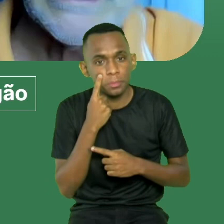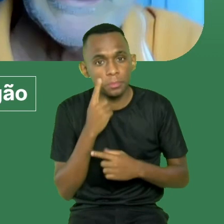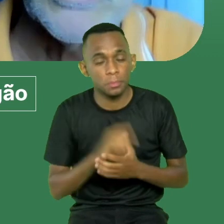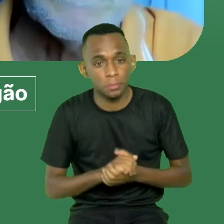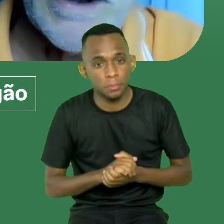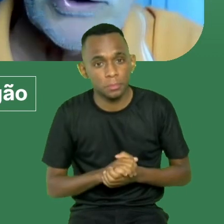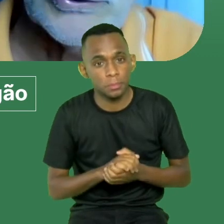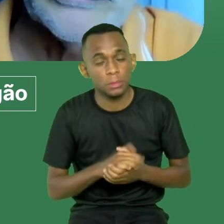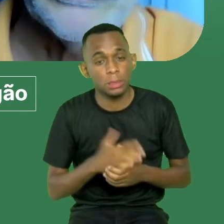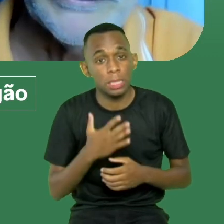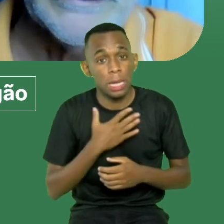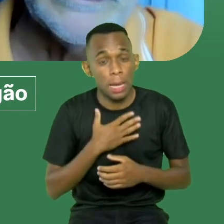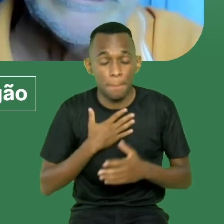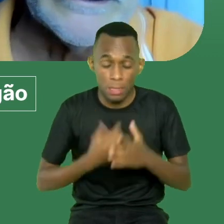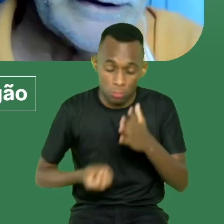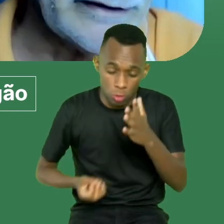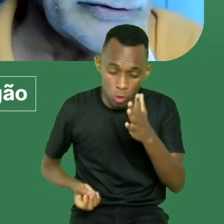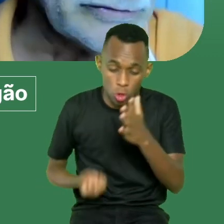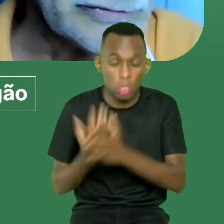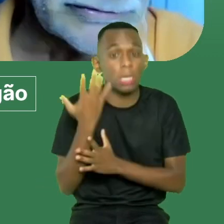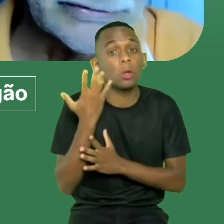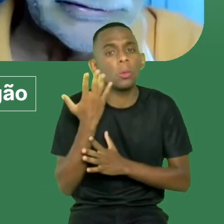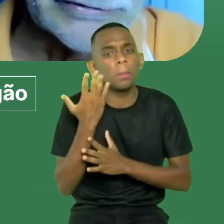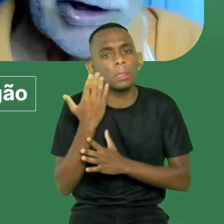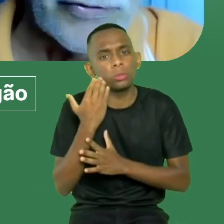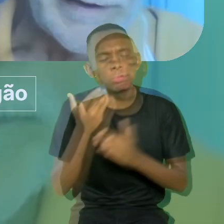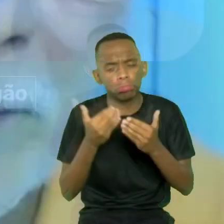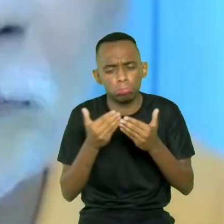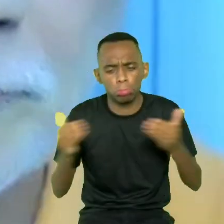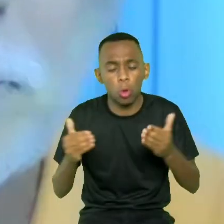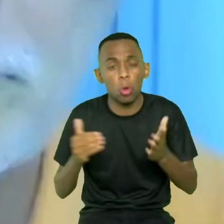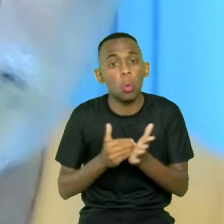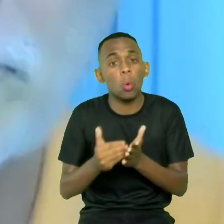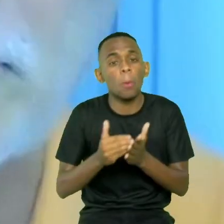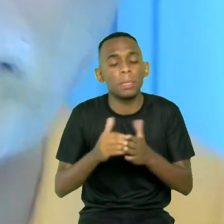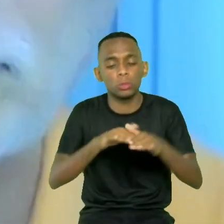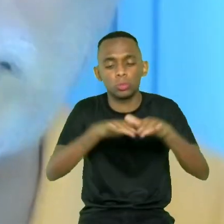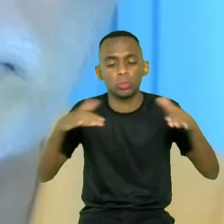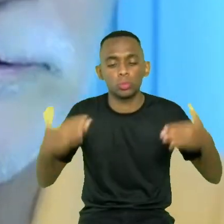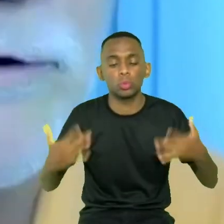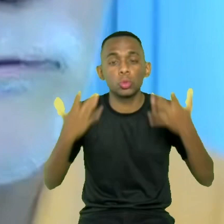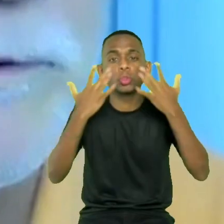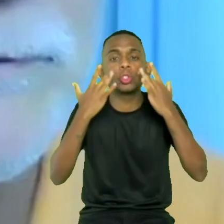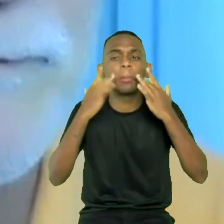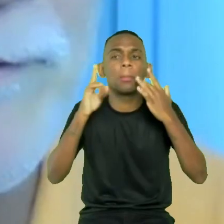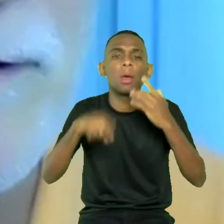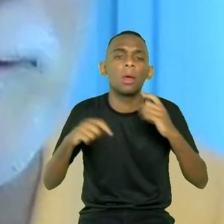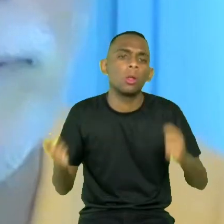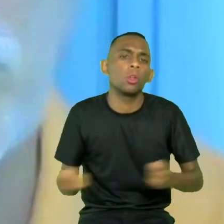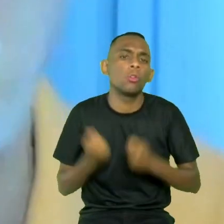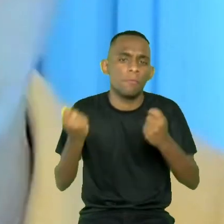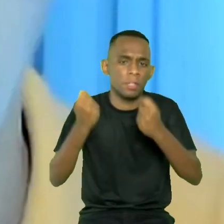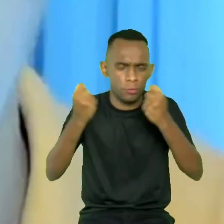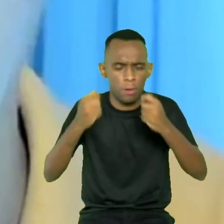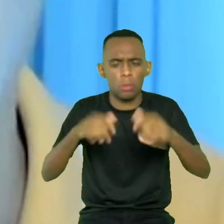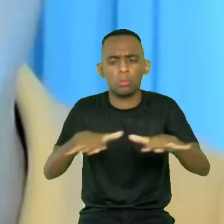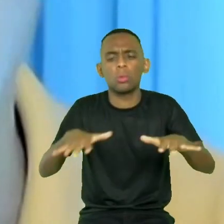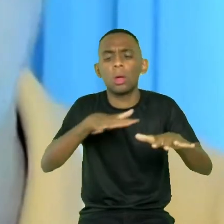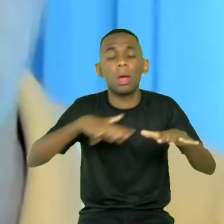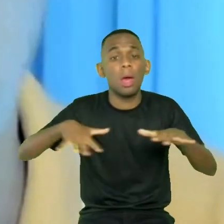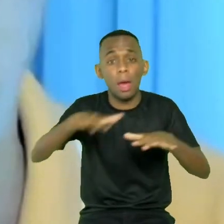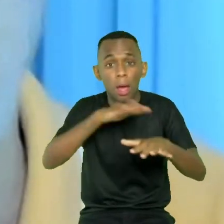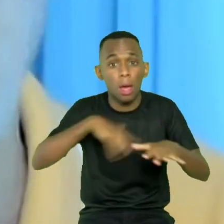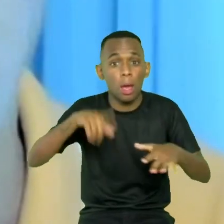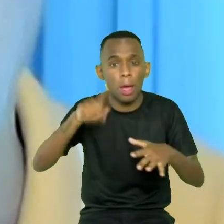a minha estreia no palco foi aqui no Galpão, no Festival de Cenas Curtas do Galpão. Foi meu batismo de